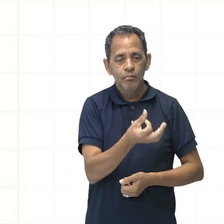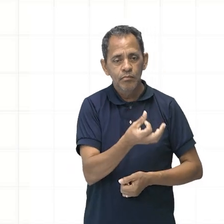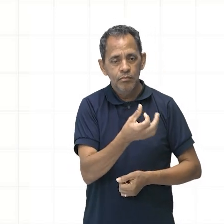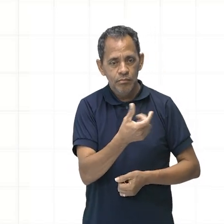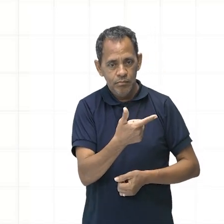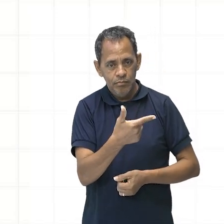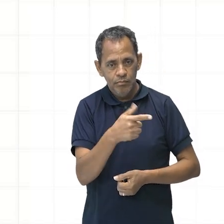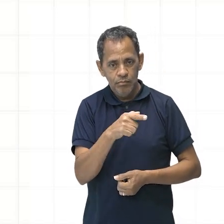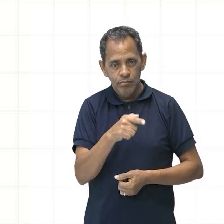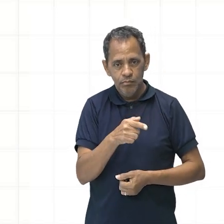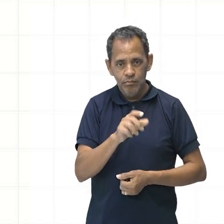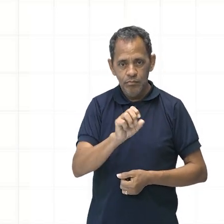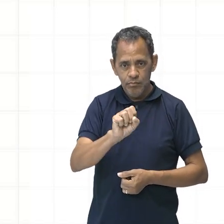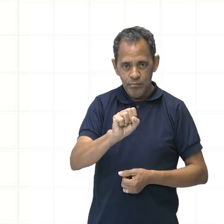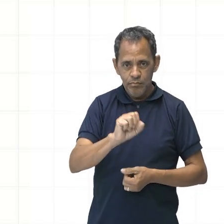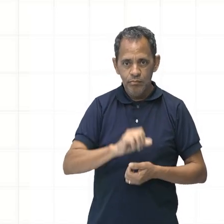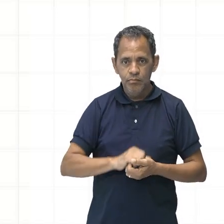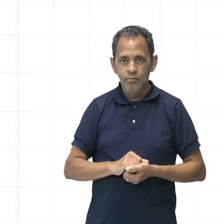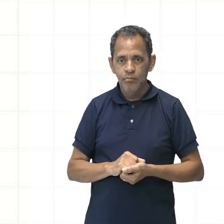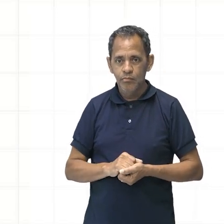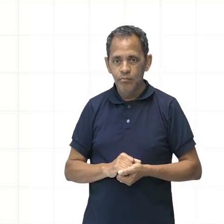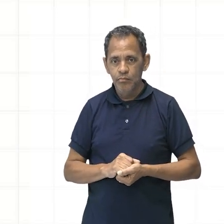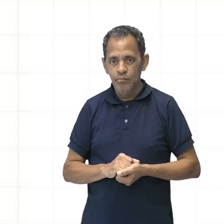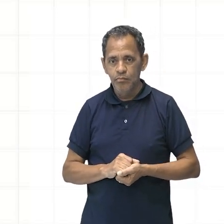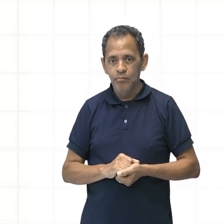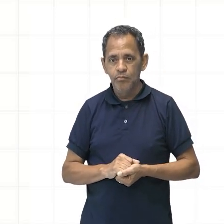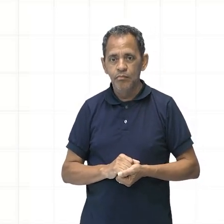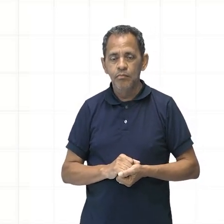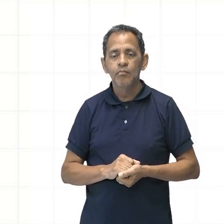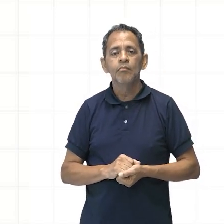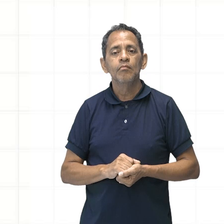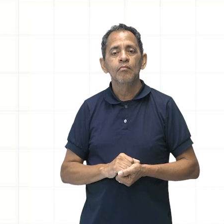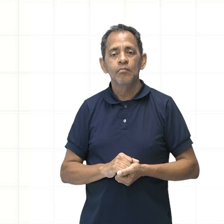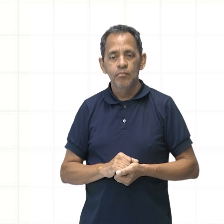62,8. Tudo bem? Fazendo a diferença, nós vamos obter